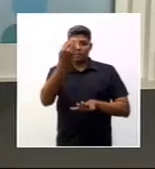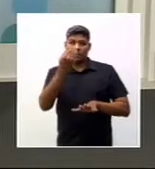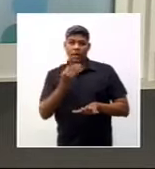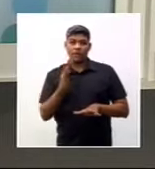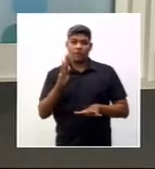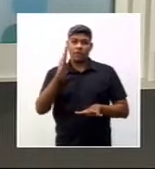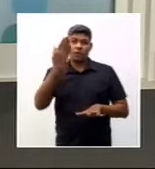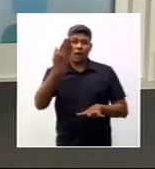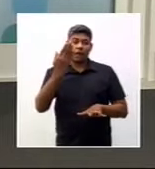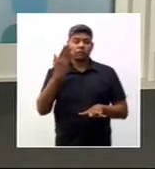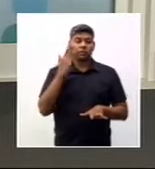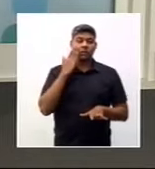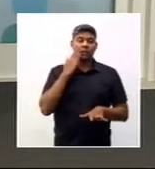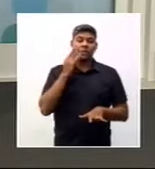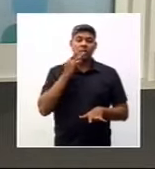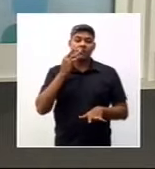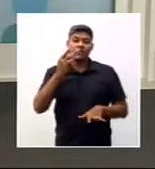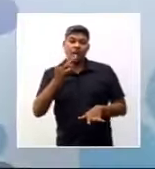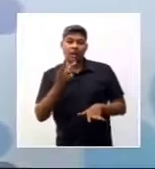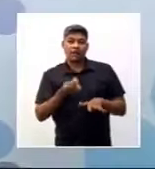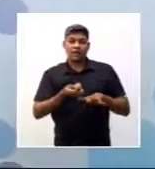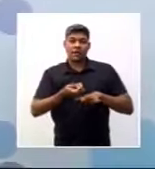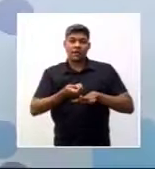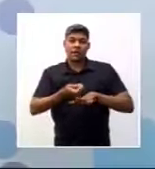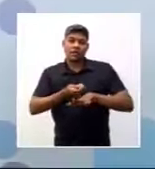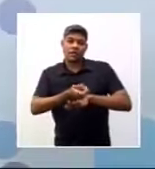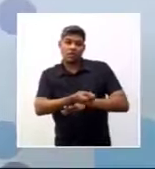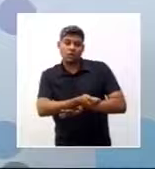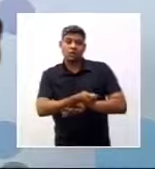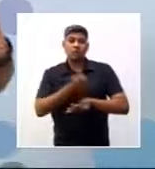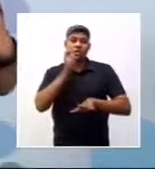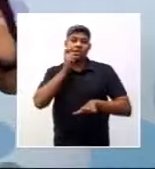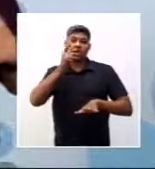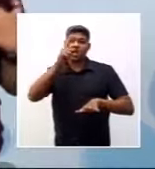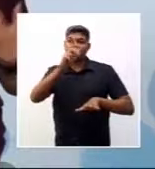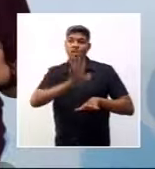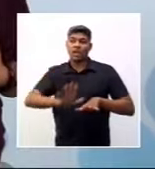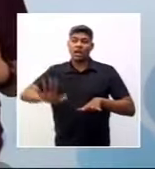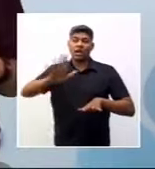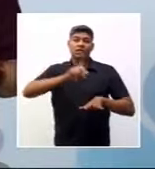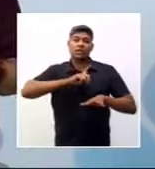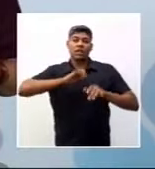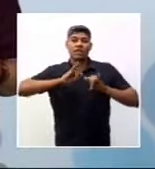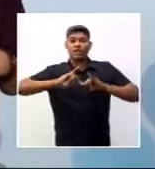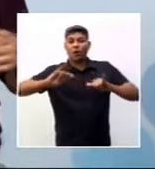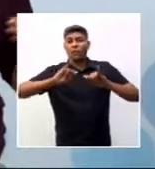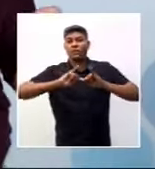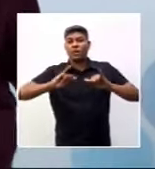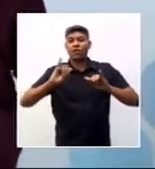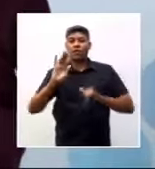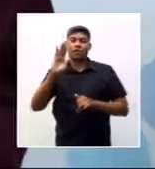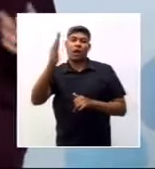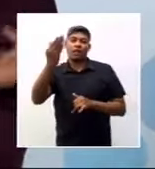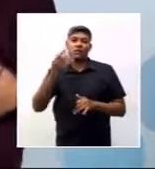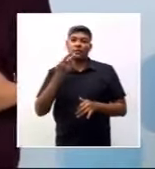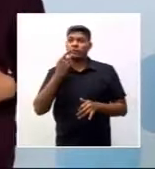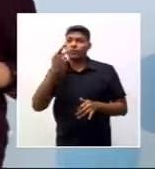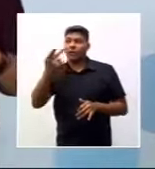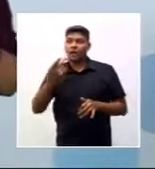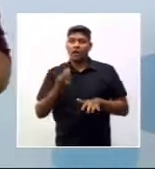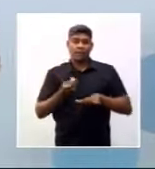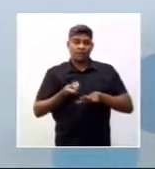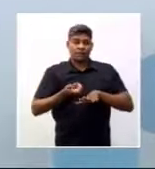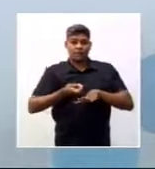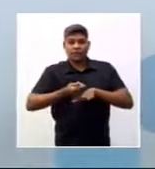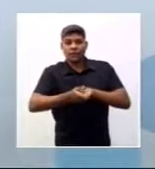é que assim quando a gente fala sobre fake news a ideia geral da frente neuza que gerem notícias falsas né quando a gente fala sobre um